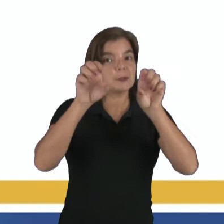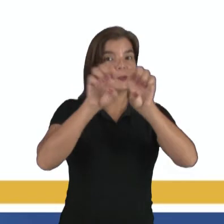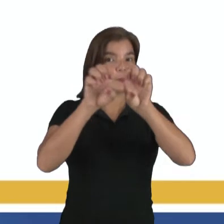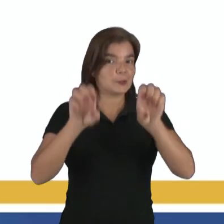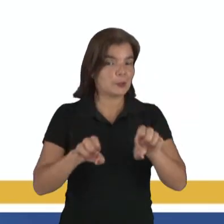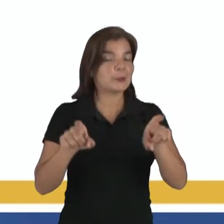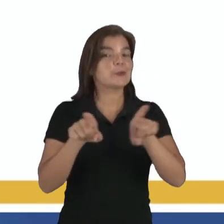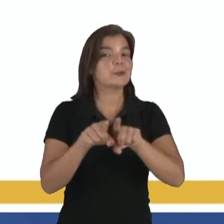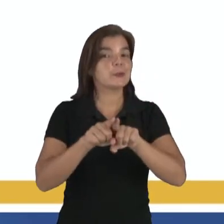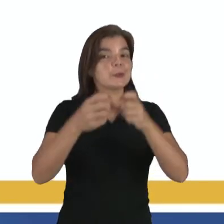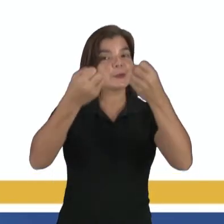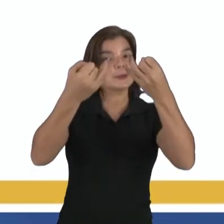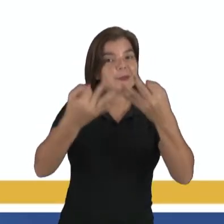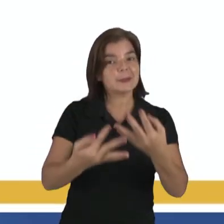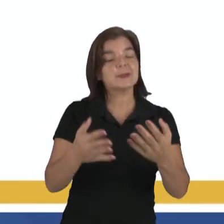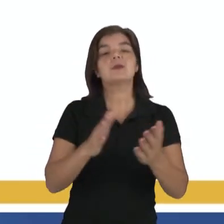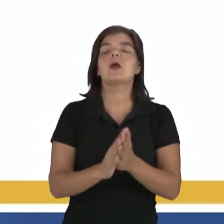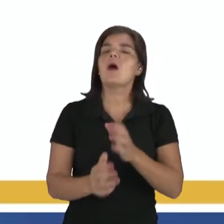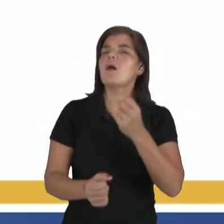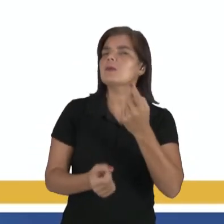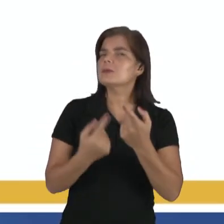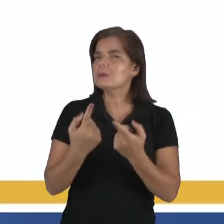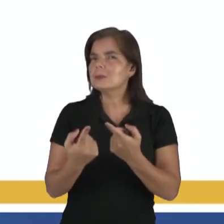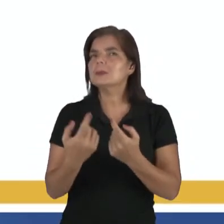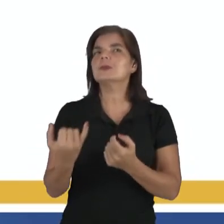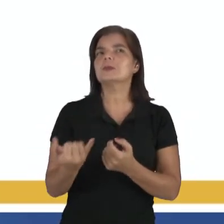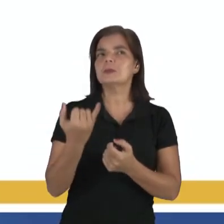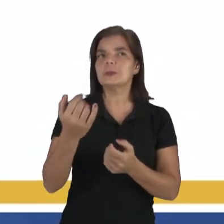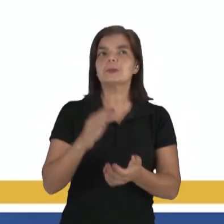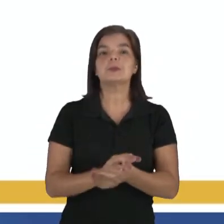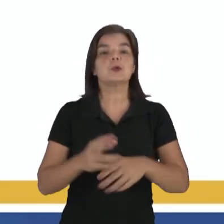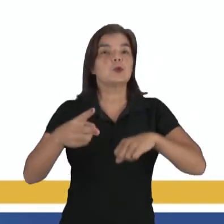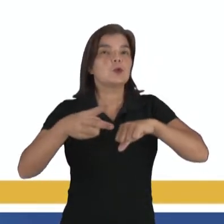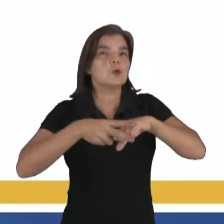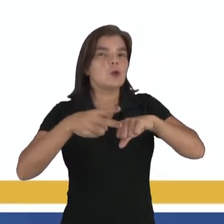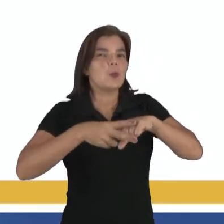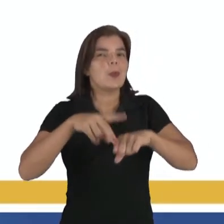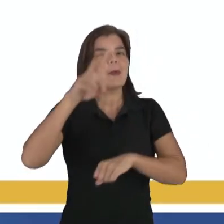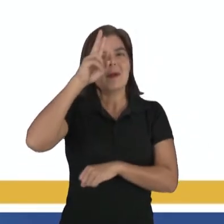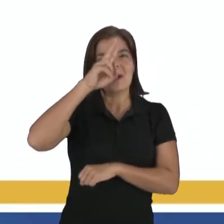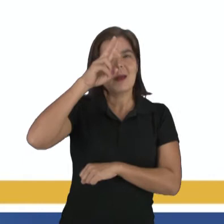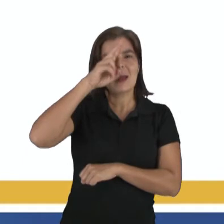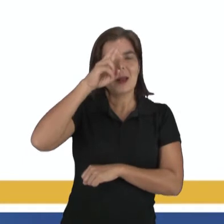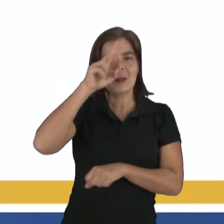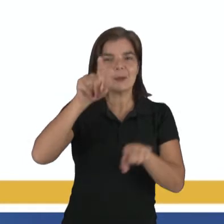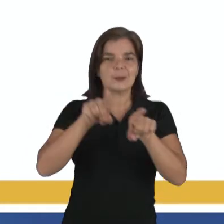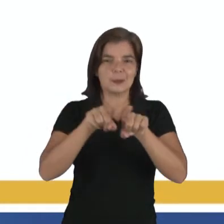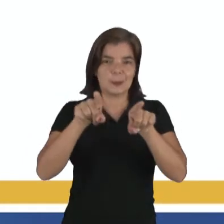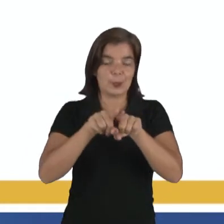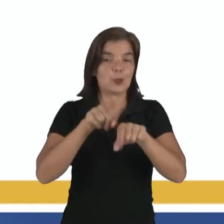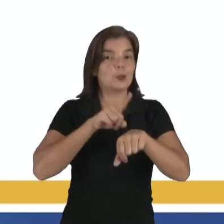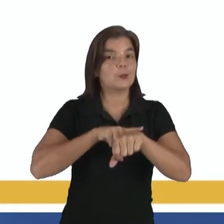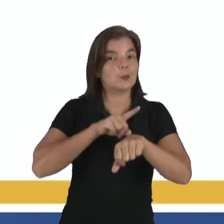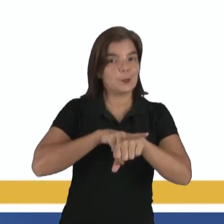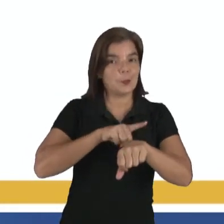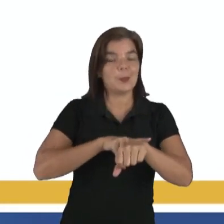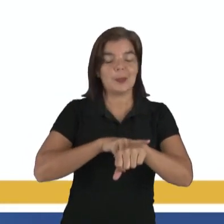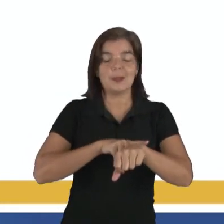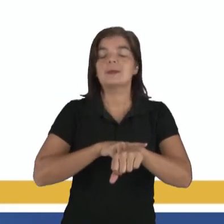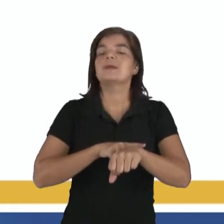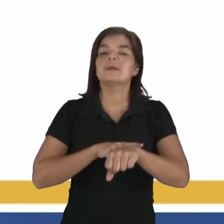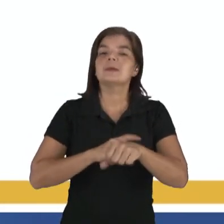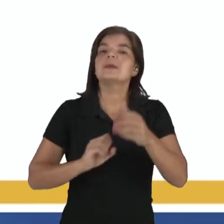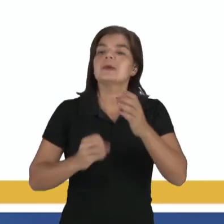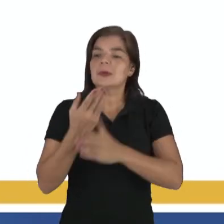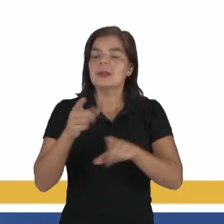estruturas, agora vamos falar um pouquinho sobre as exceções, tá? Aqueles verbos, lembra que a gente, para deixar um verbo sendo feito no momento, a ação sendo